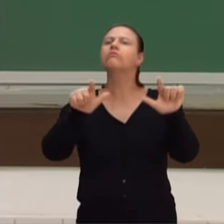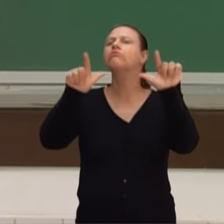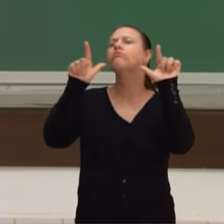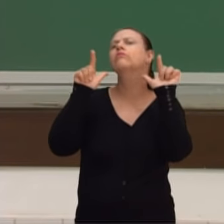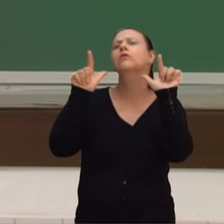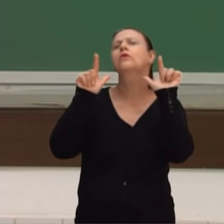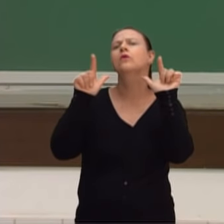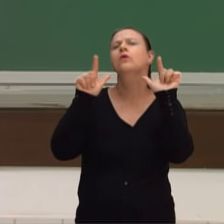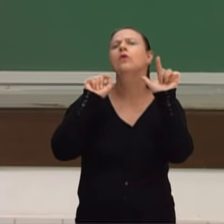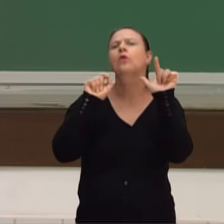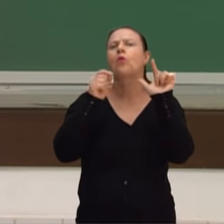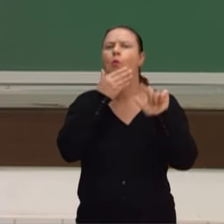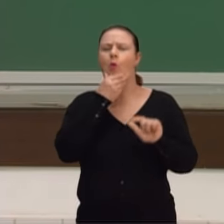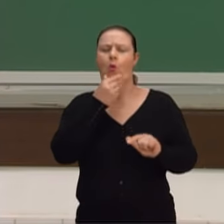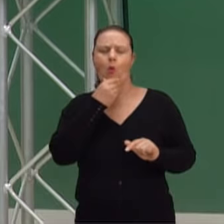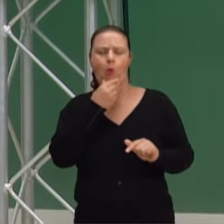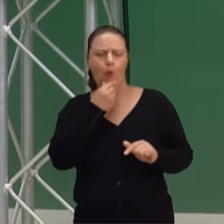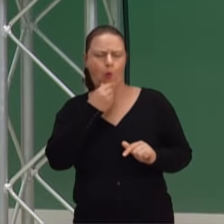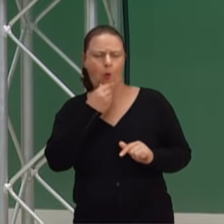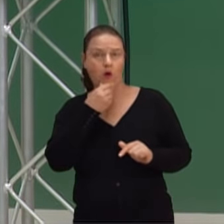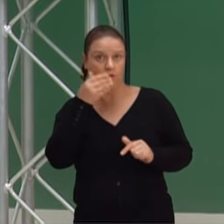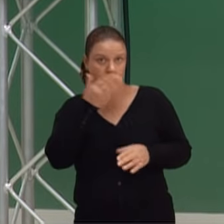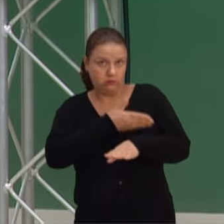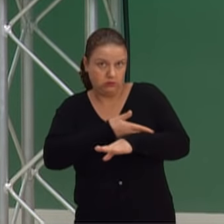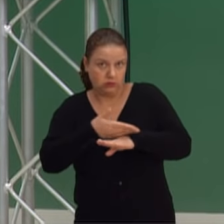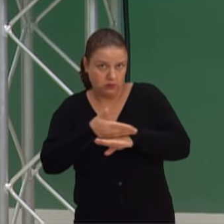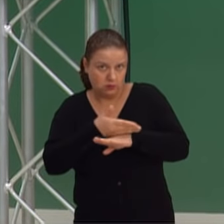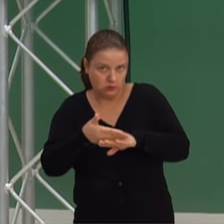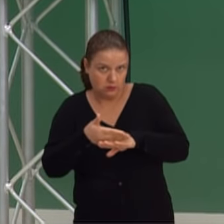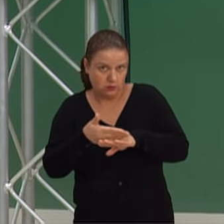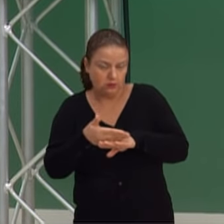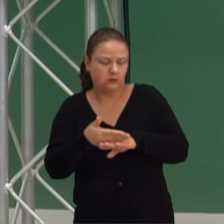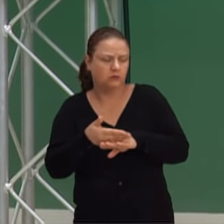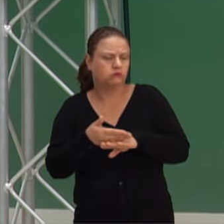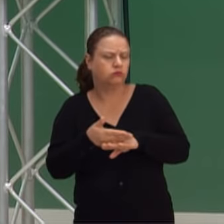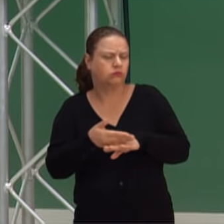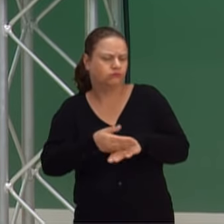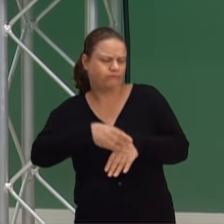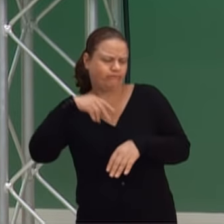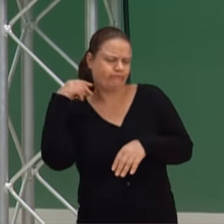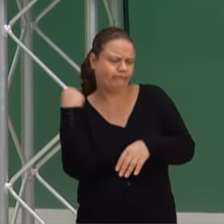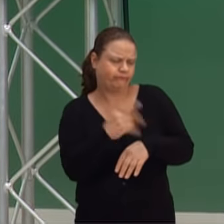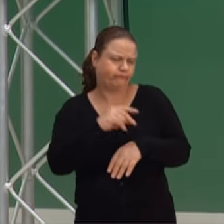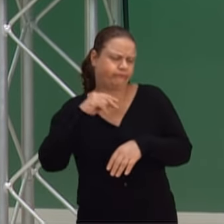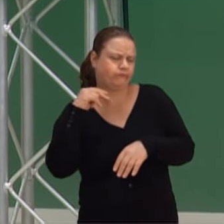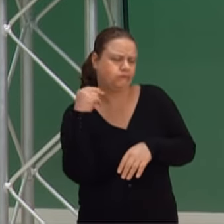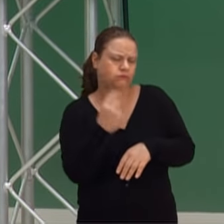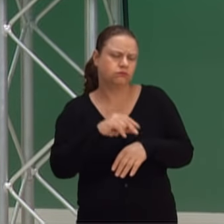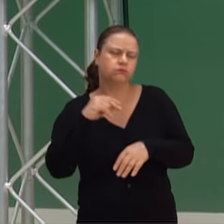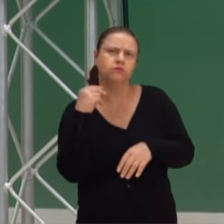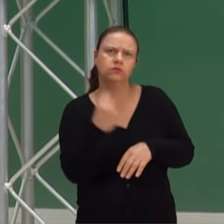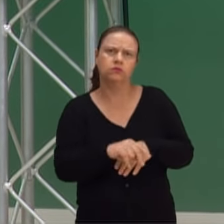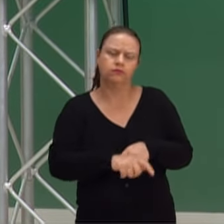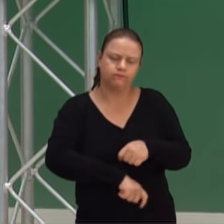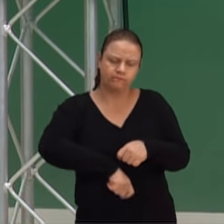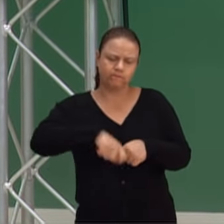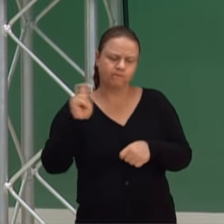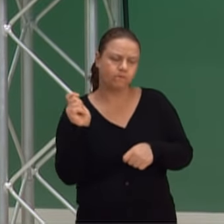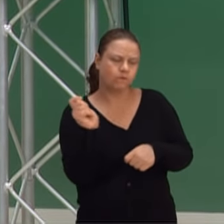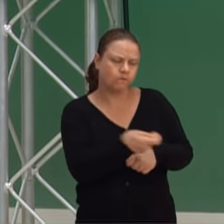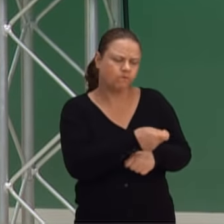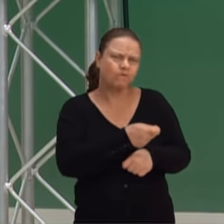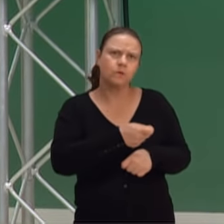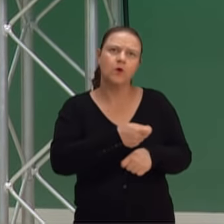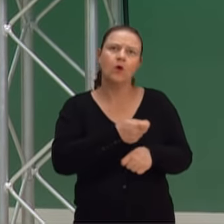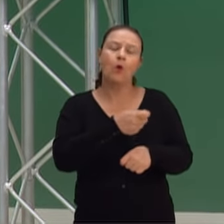um feitor, um capataz branco, com um chicote na mão e com uma vara na mão, batendo